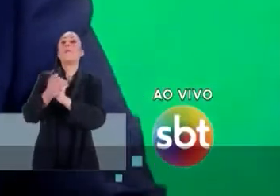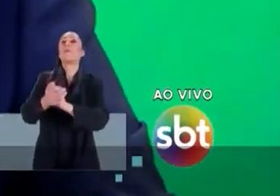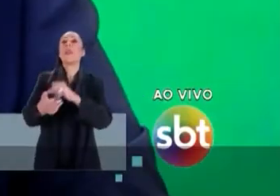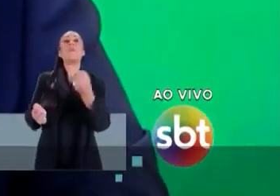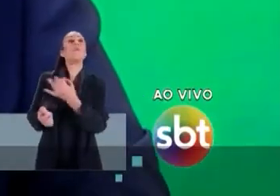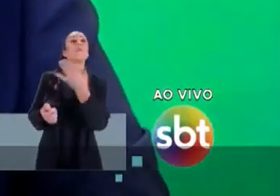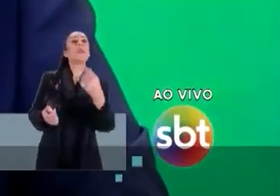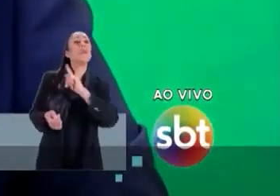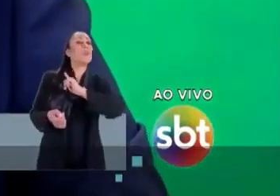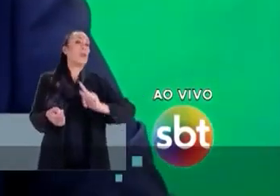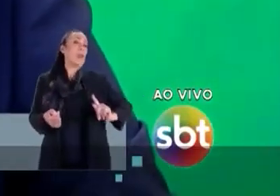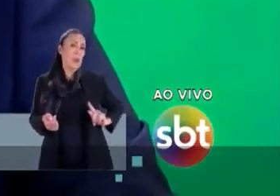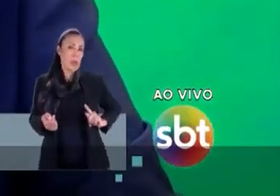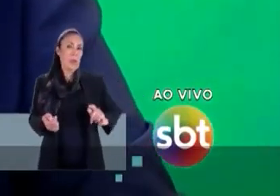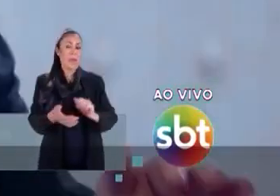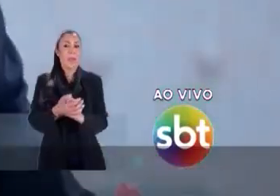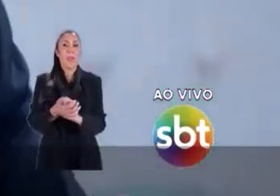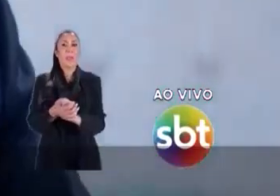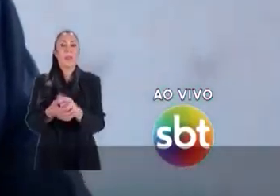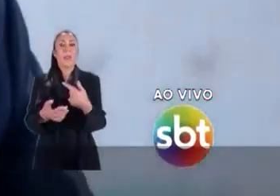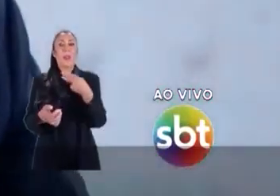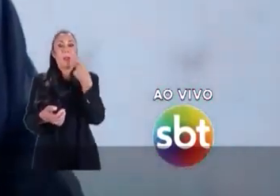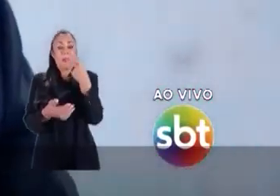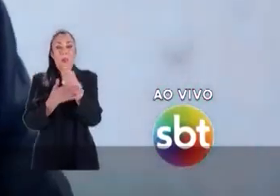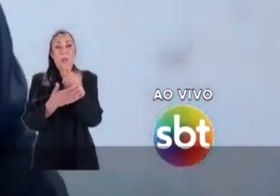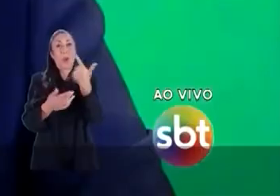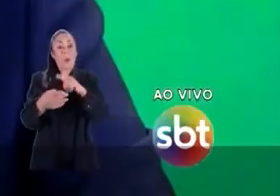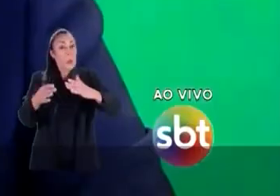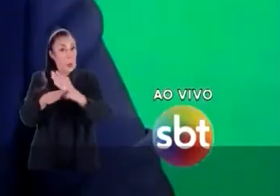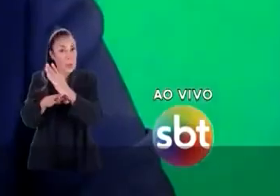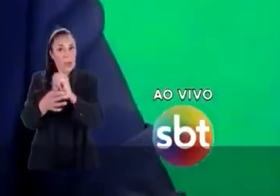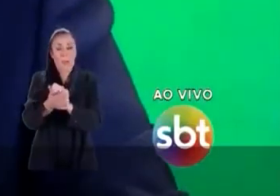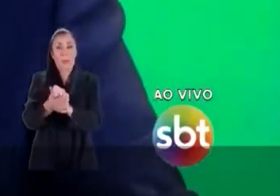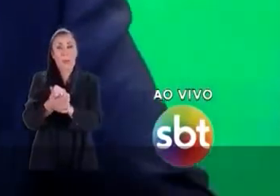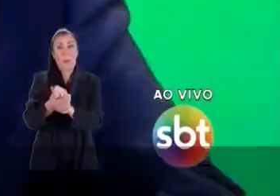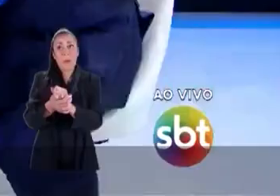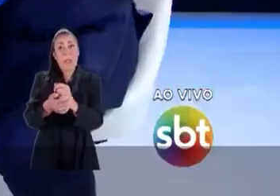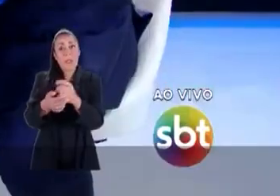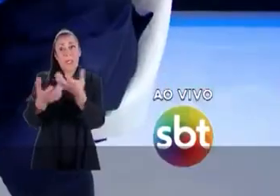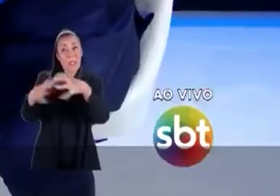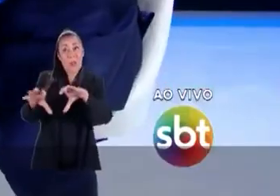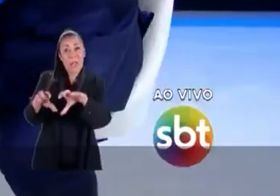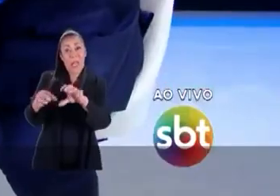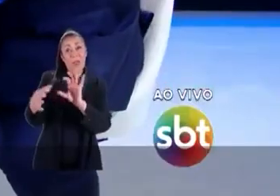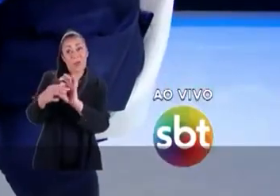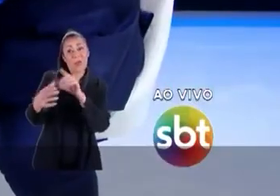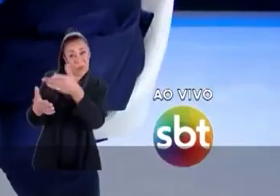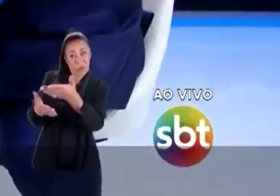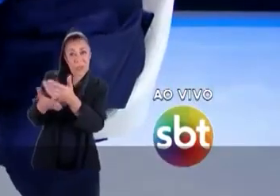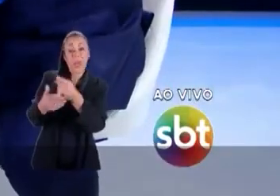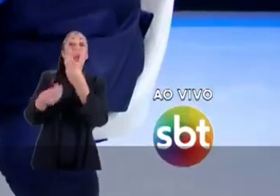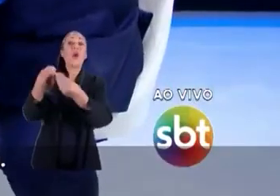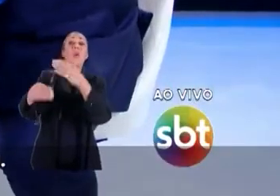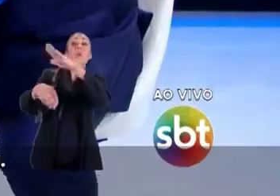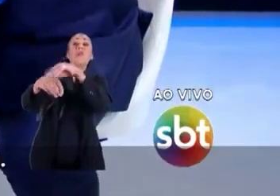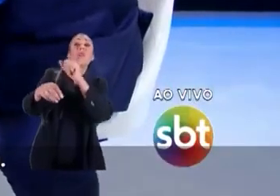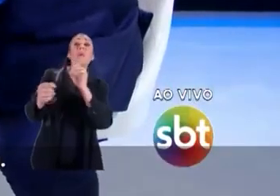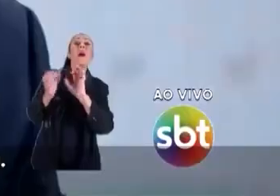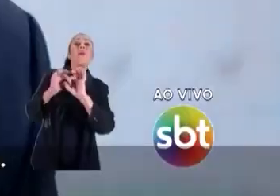Muitos governadores que vão ganhar a eleição não estão do teu lado. Como é que você vai fazer para chamar todo mundo para o tapa de